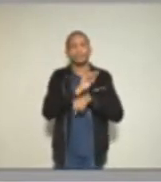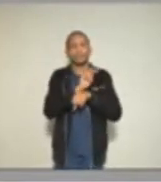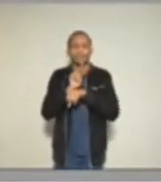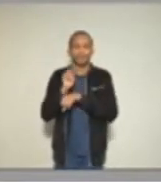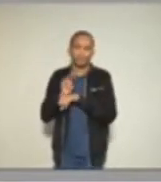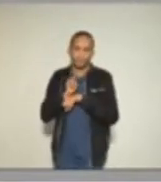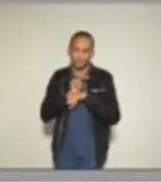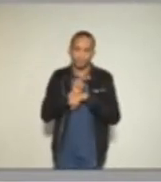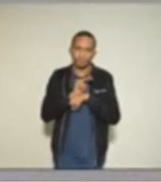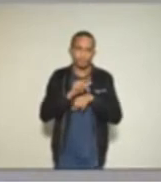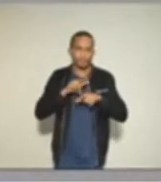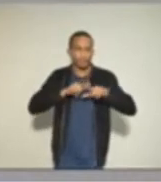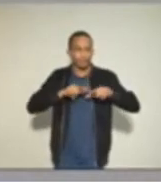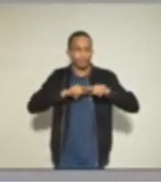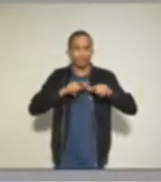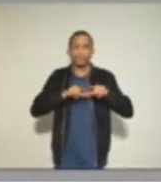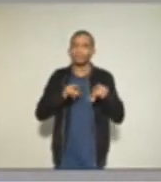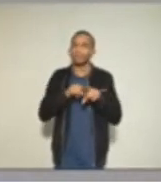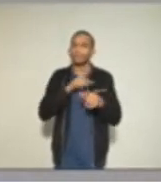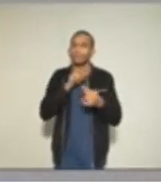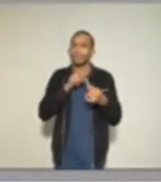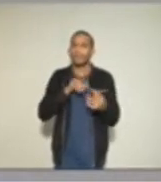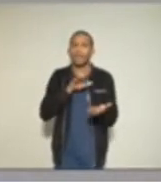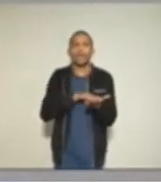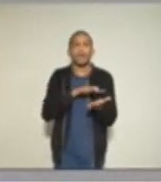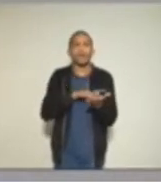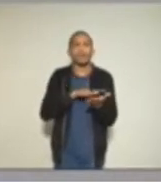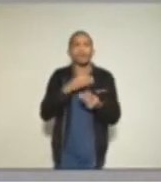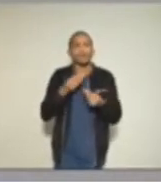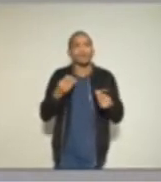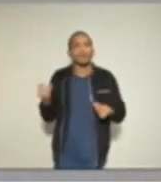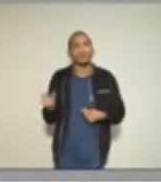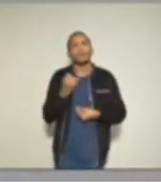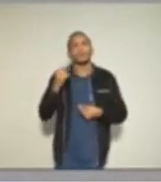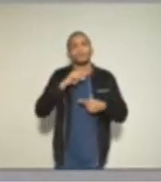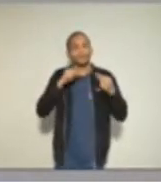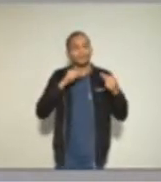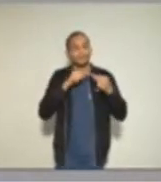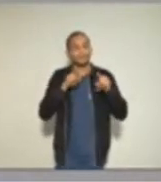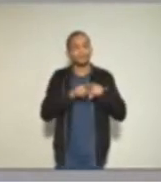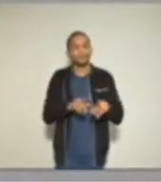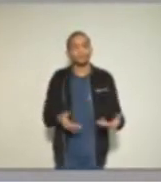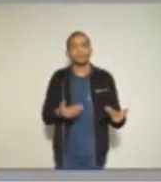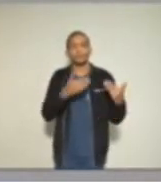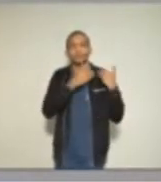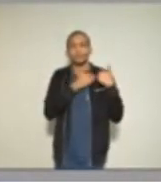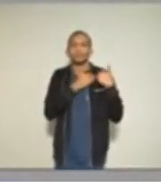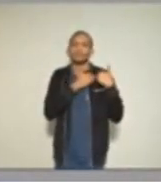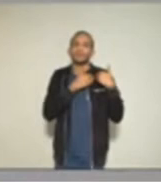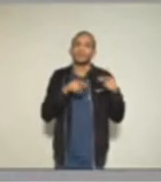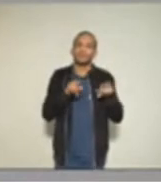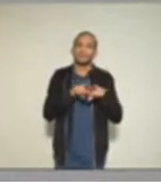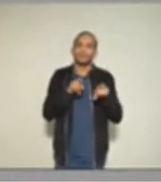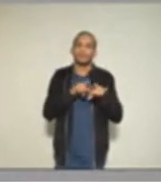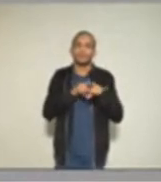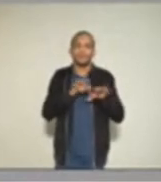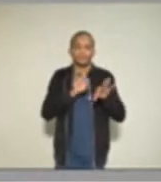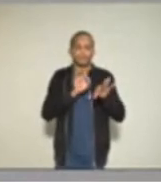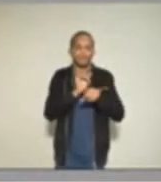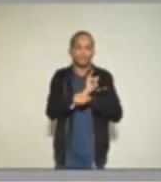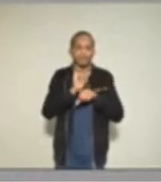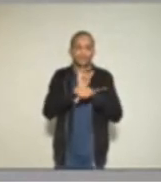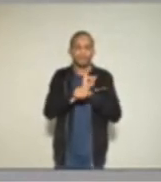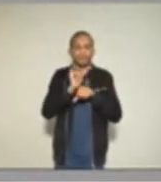Uma obrigatoriedade legal de cobrança da importância, da aplicabilidade, responsabilidades e o mecanismo de